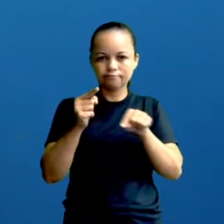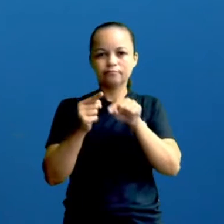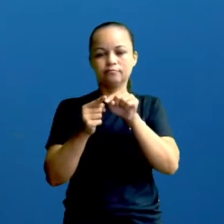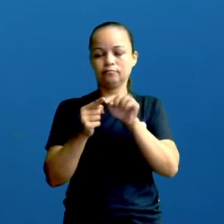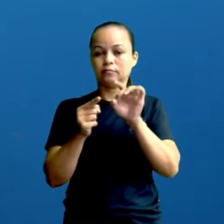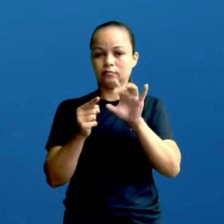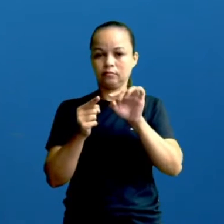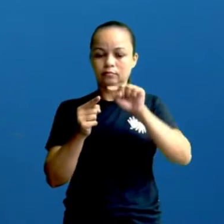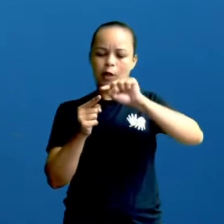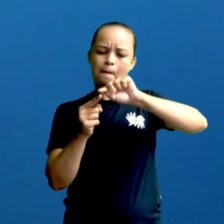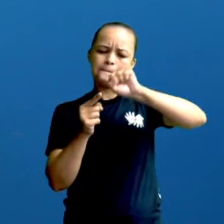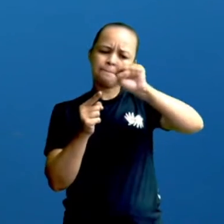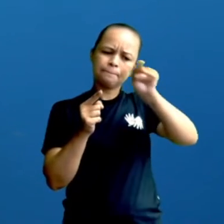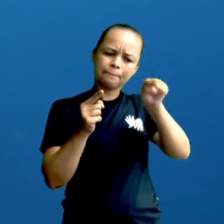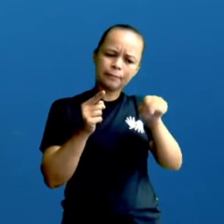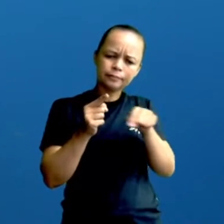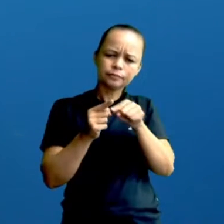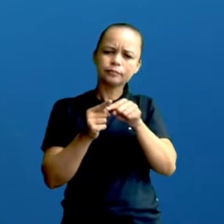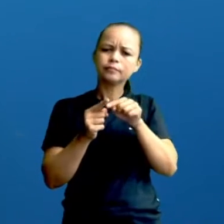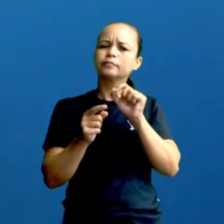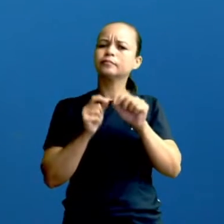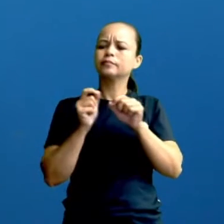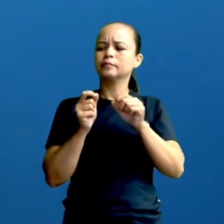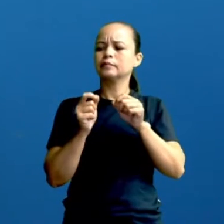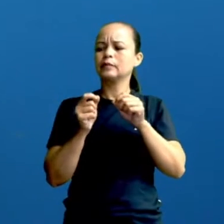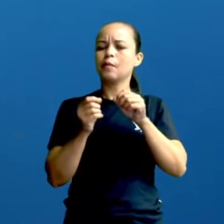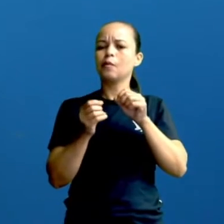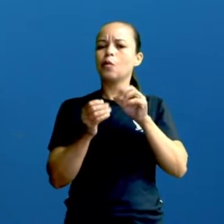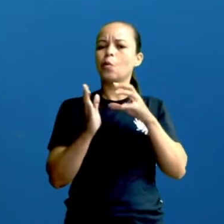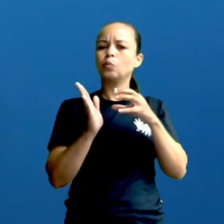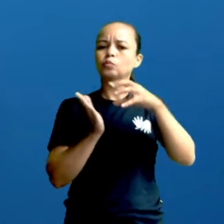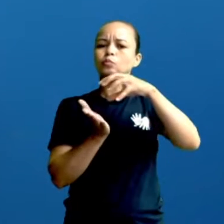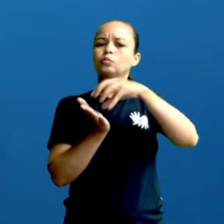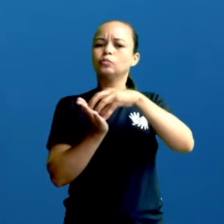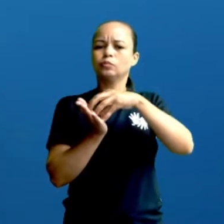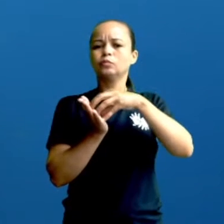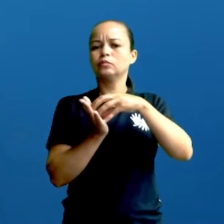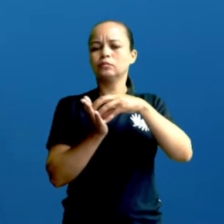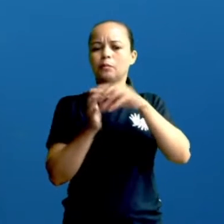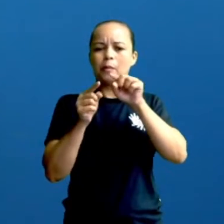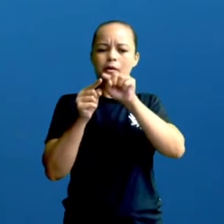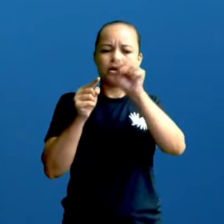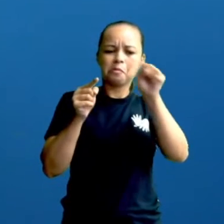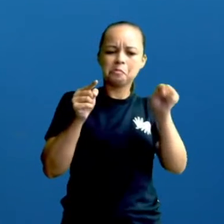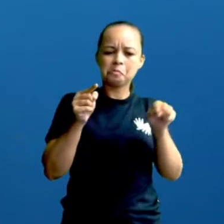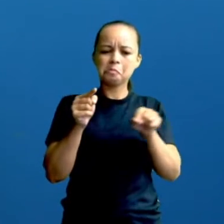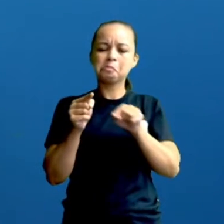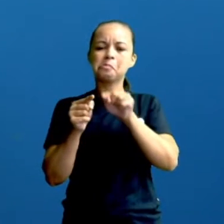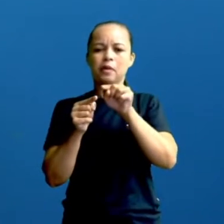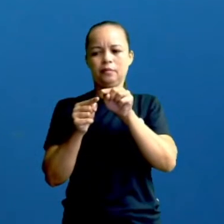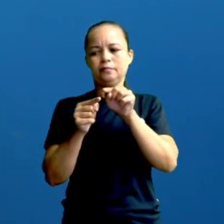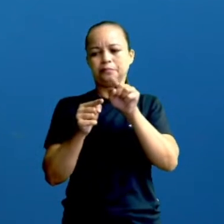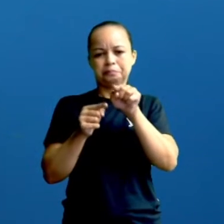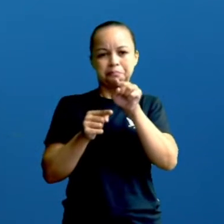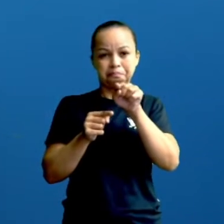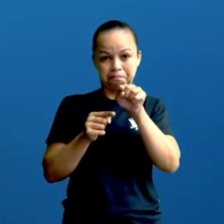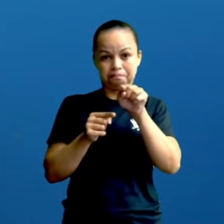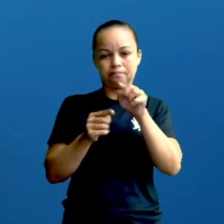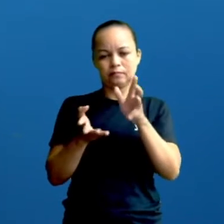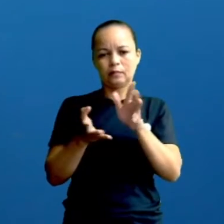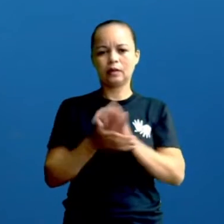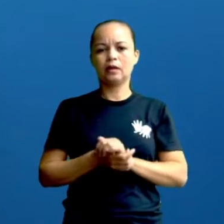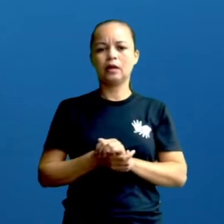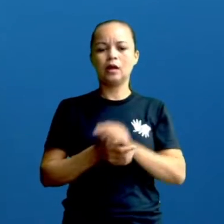contorno, ela é composta, ó, por um centro. Fica bem no meio, bem no meio, bem no meio. E do